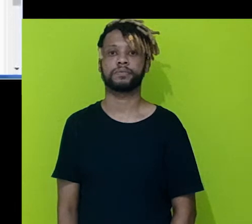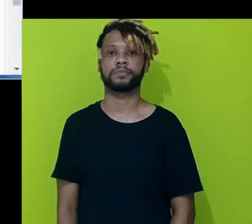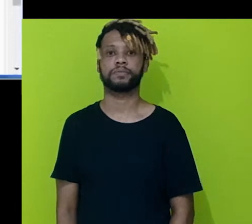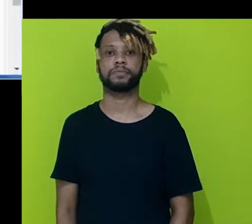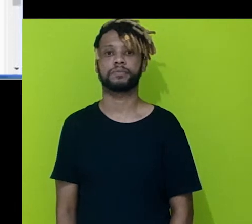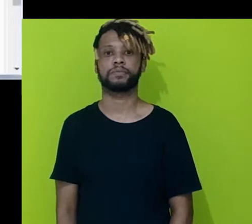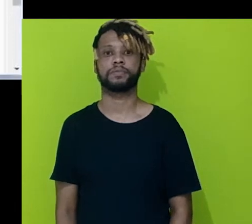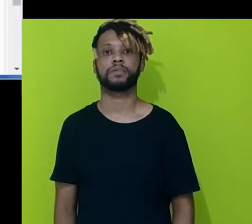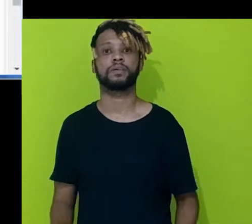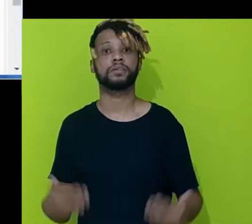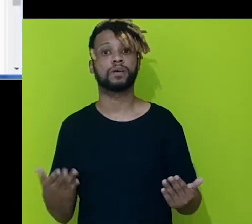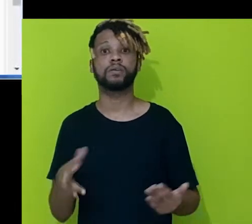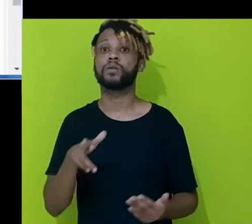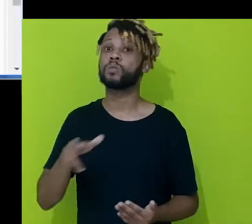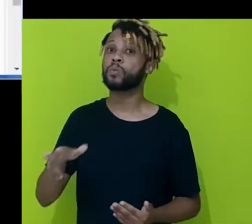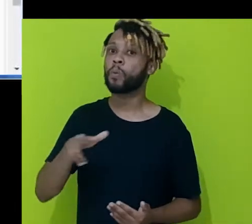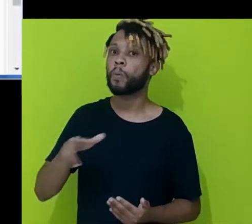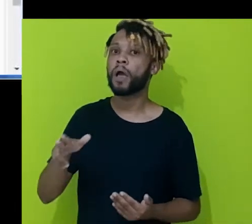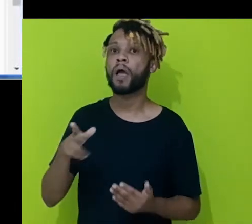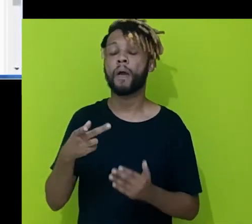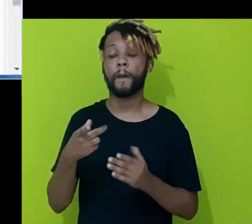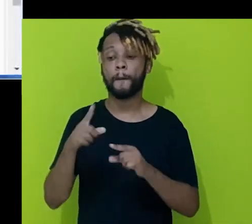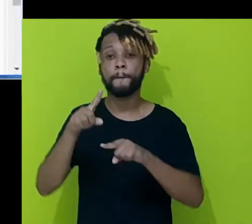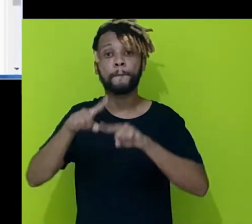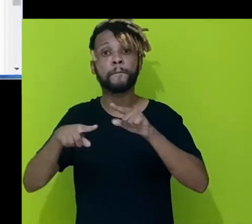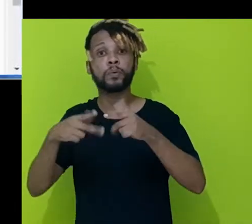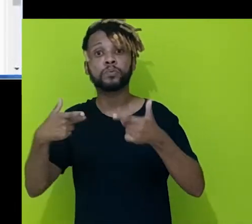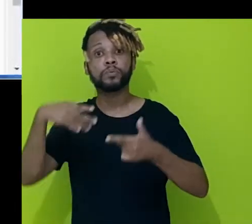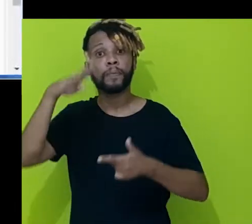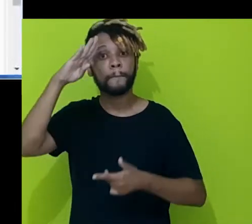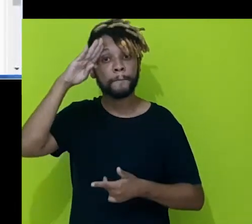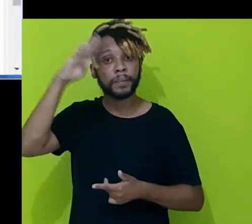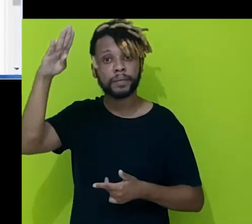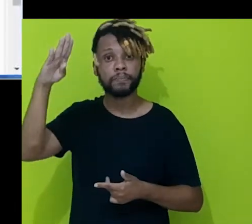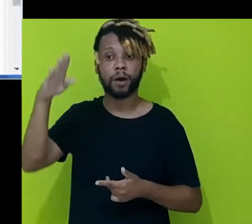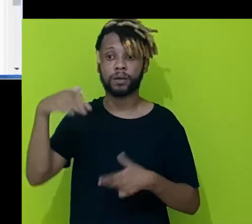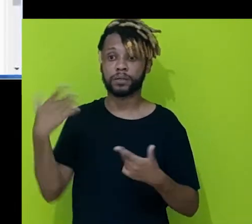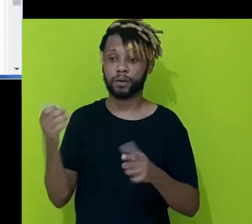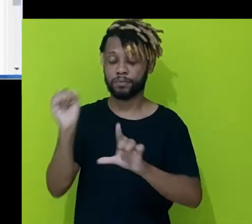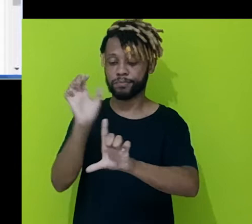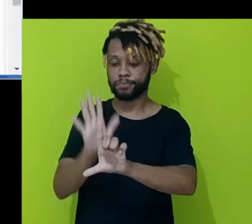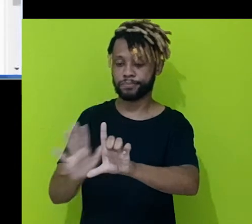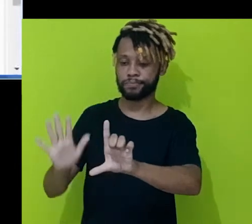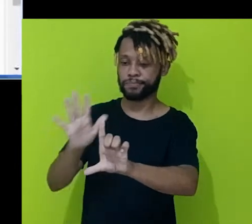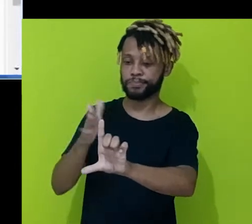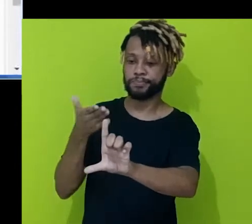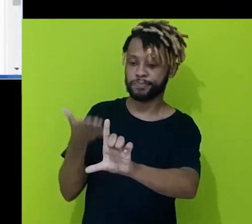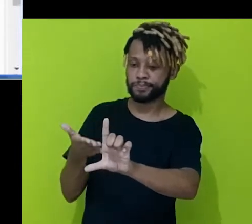Então, ele não é o produto principal e aqui você vai dizer o que é a sua